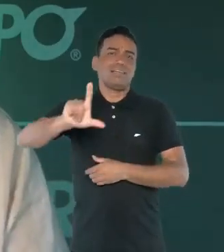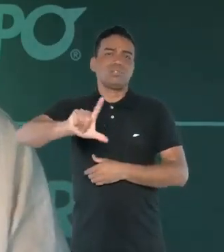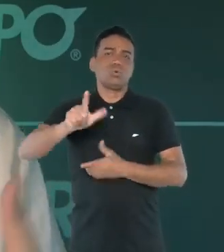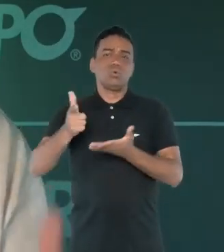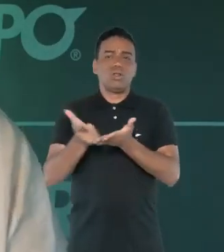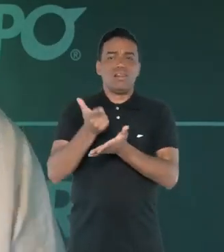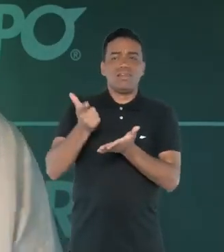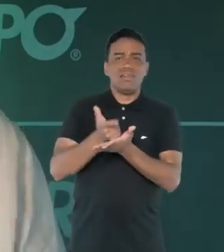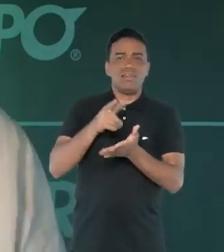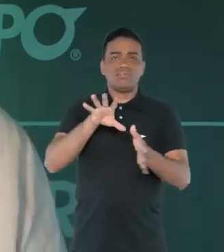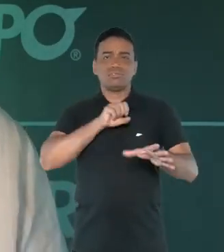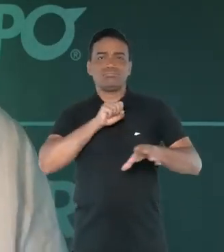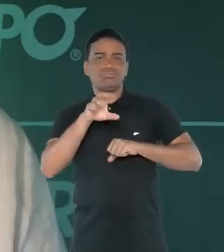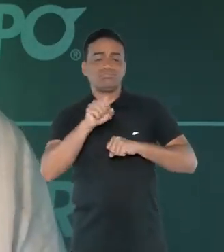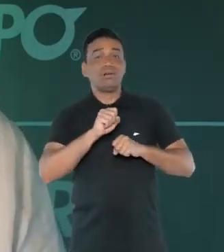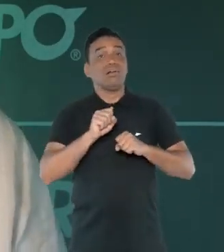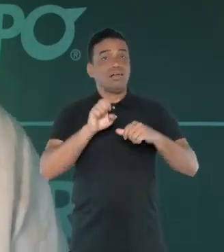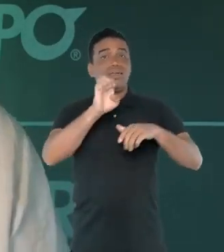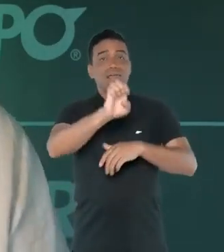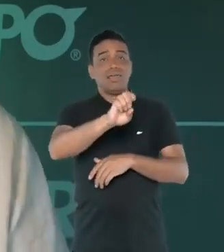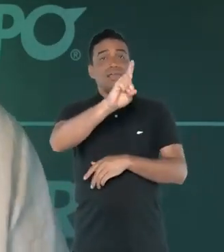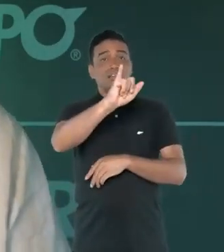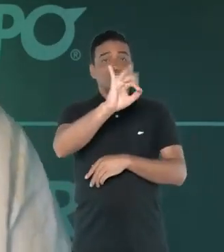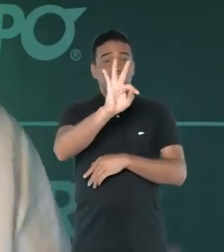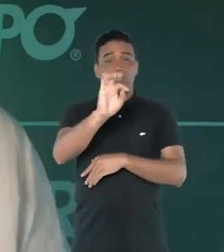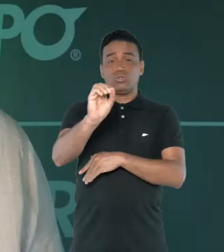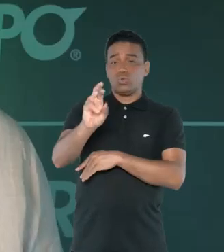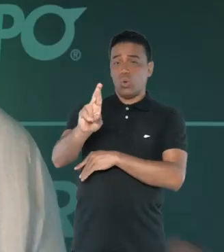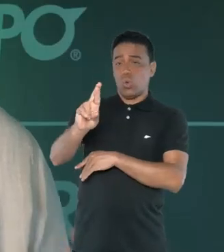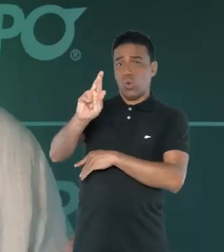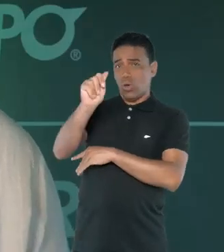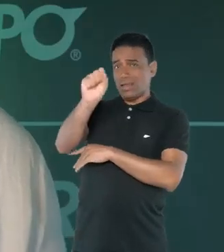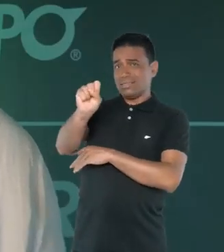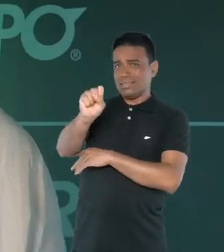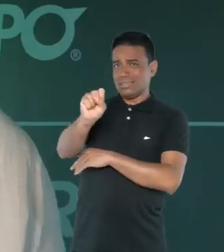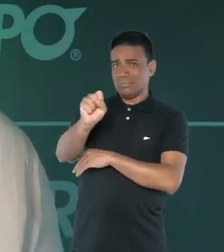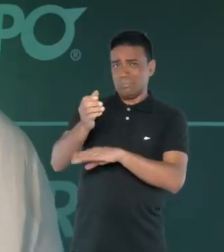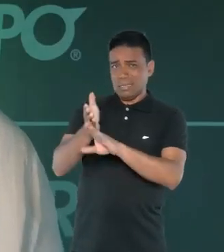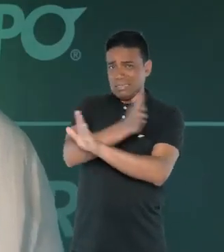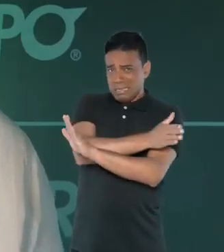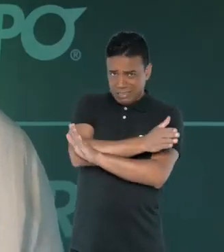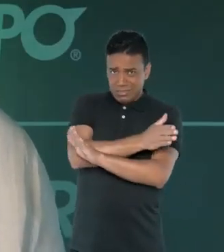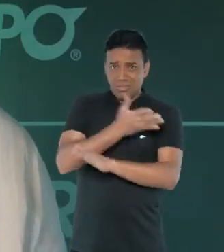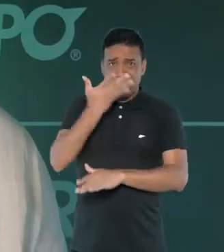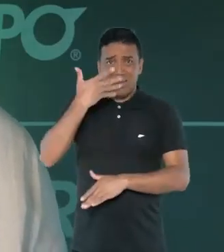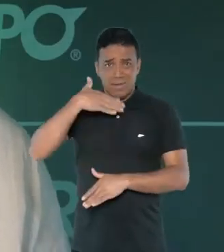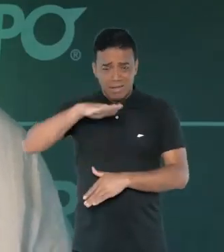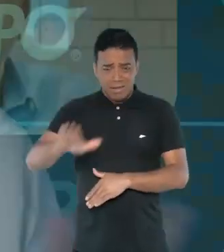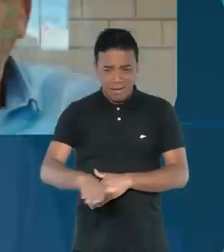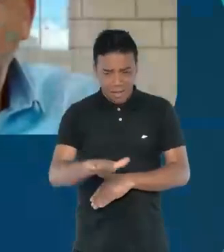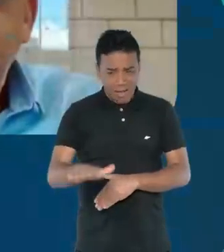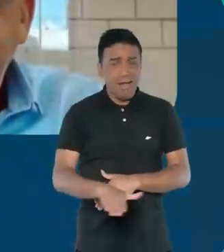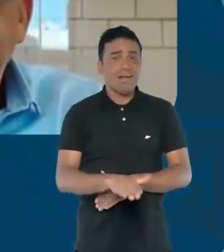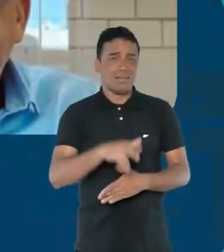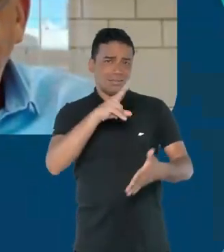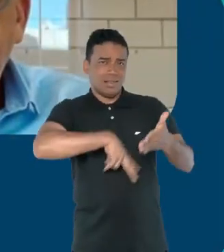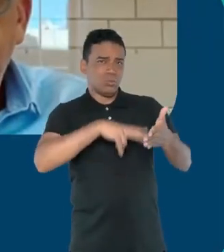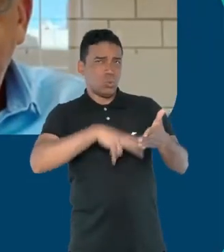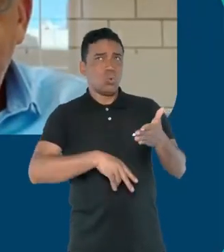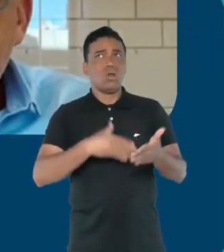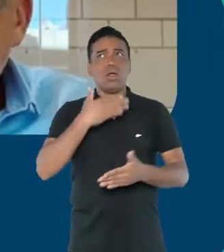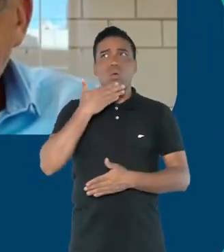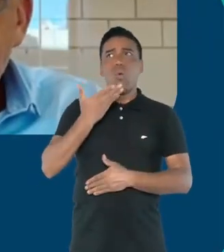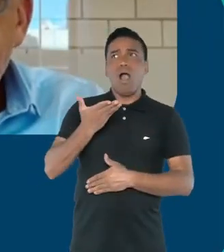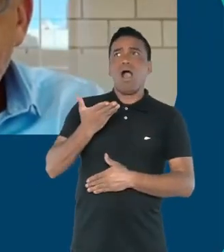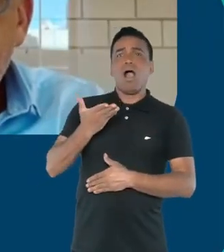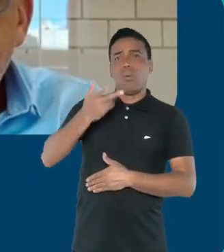chegando até você, das editoras e tal. Mas e antes disso, você foi uma criança leitora? Você lembra quais autores